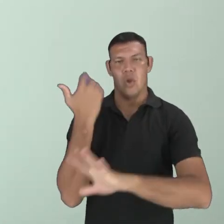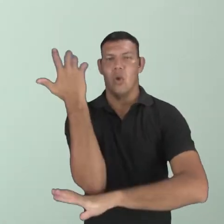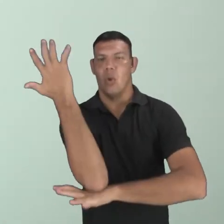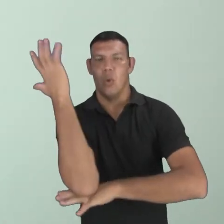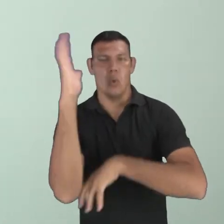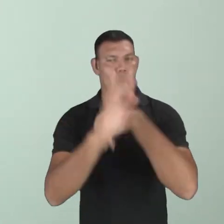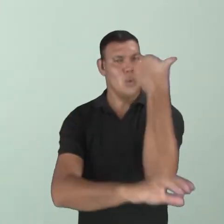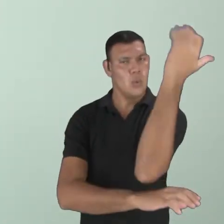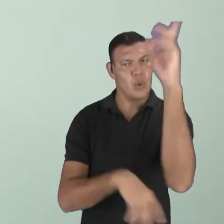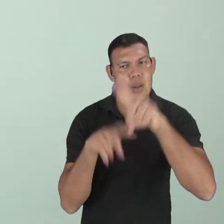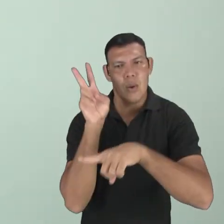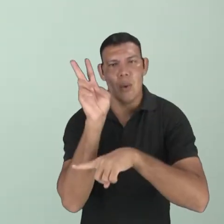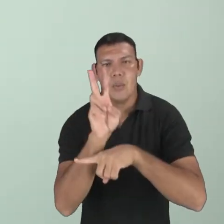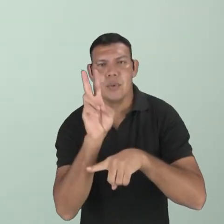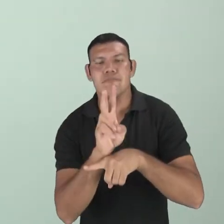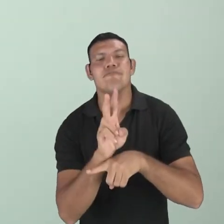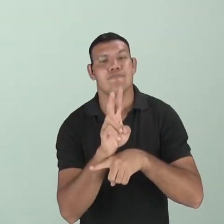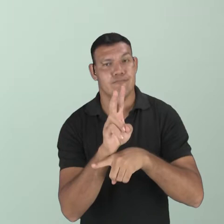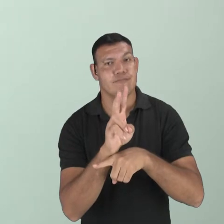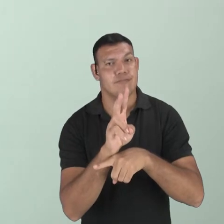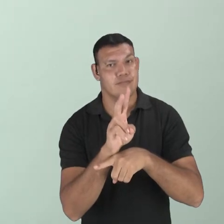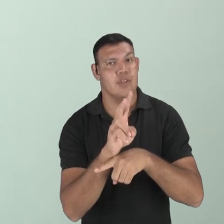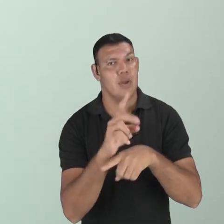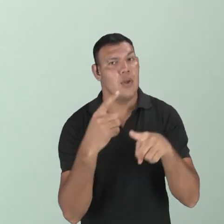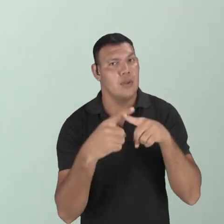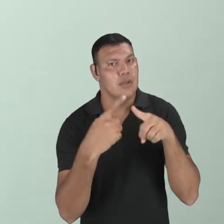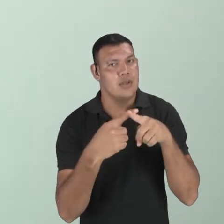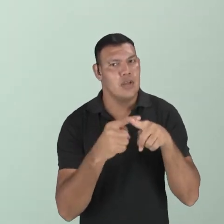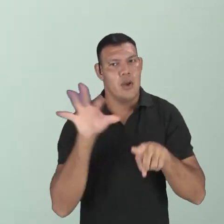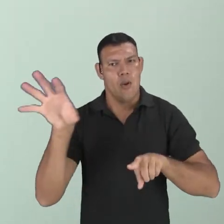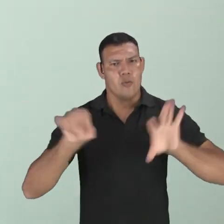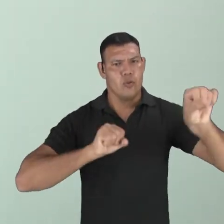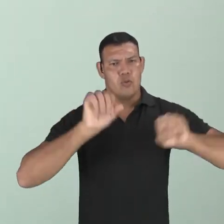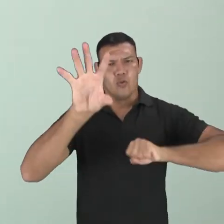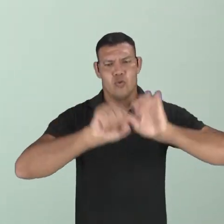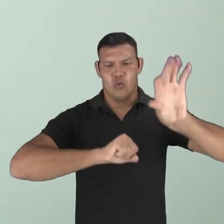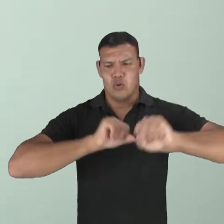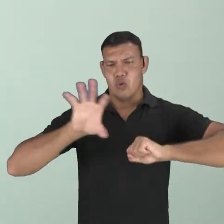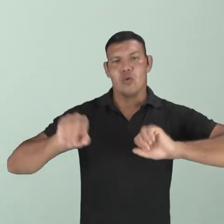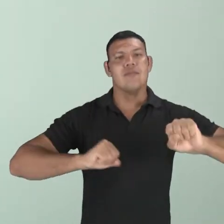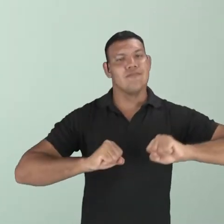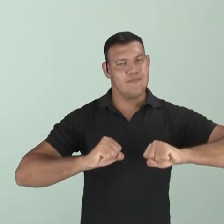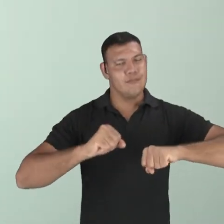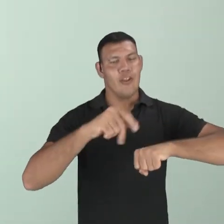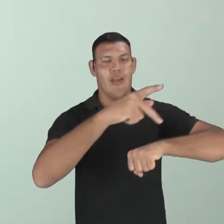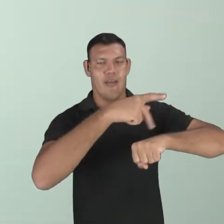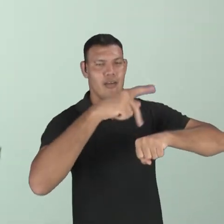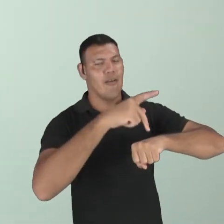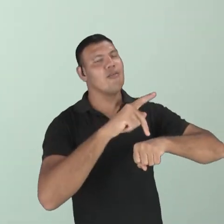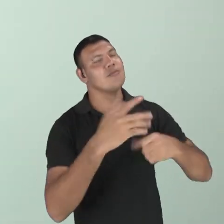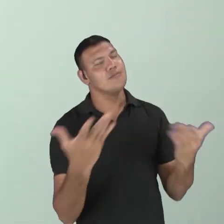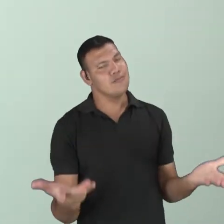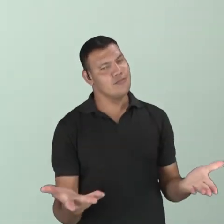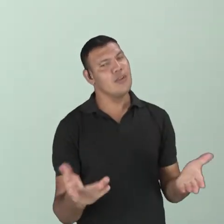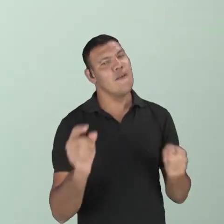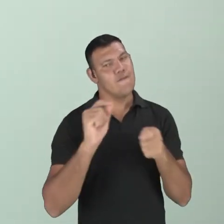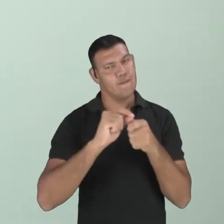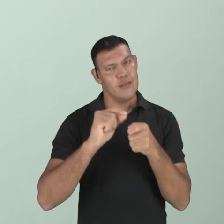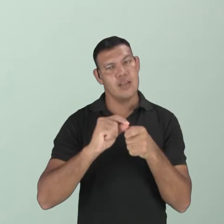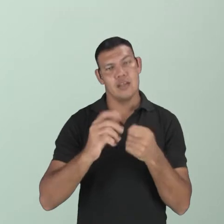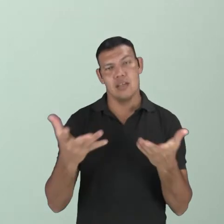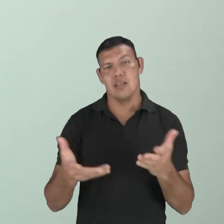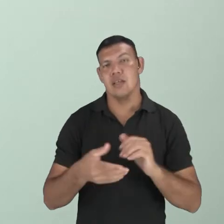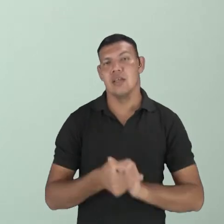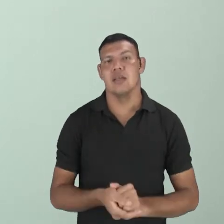precisar retirar recursos naturais do meio ambiente. Foi o que esses países que já são desenvolvidos